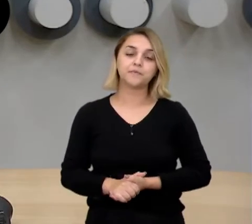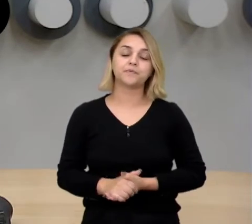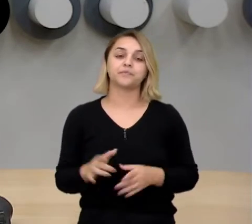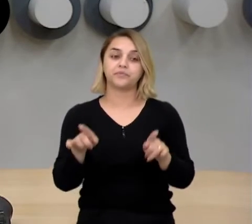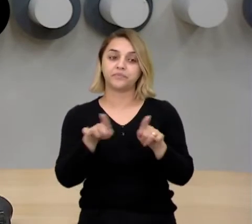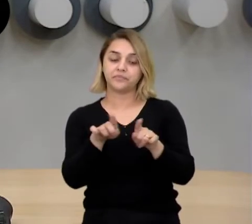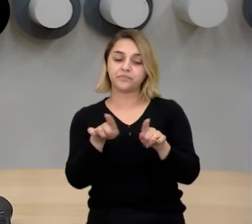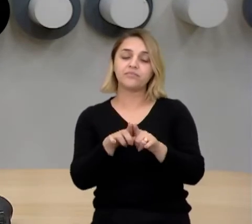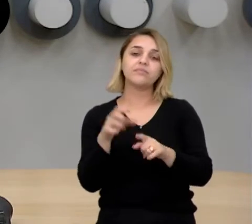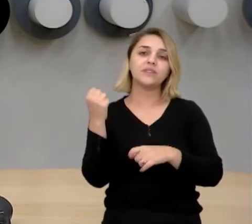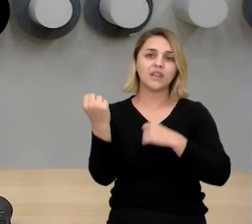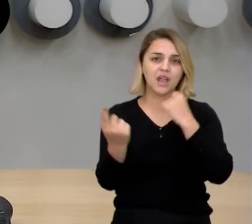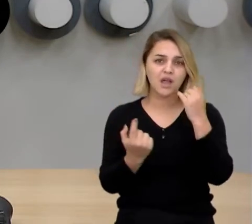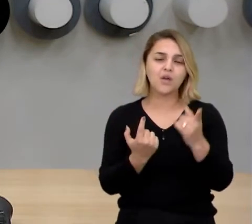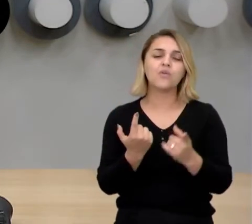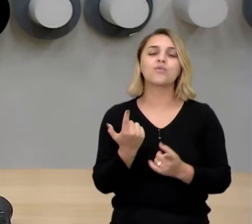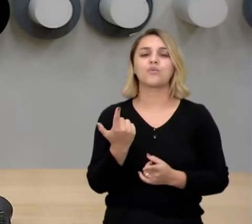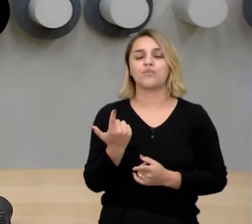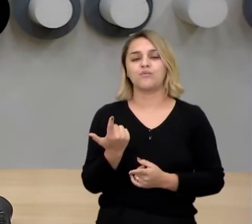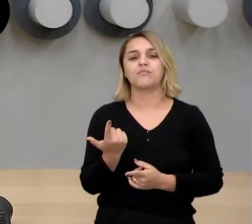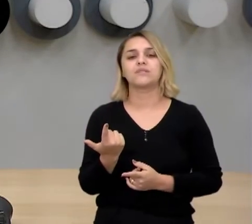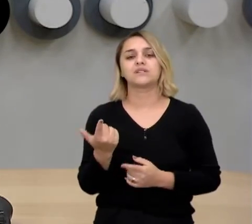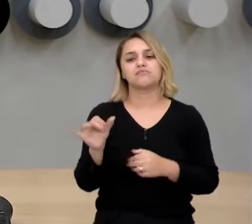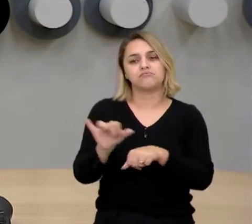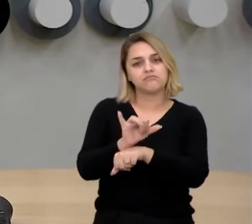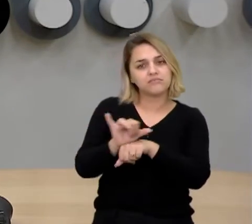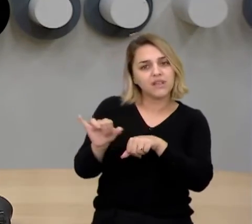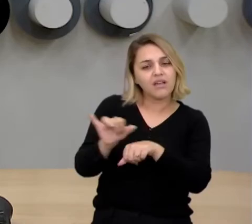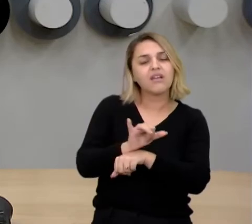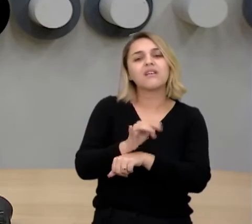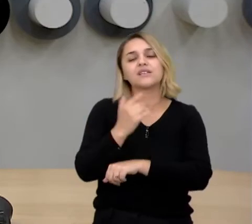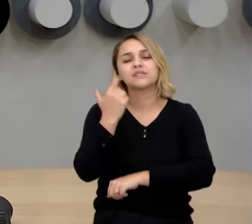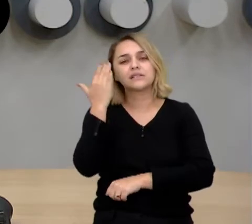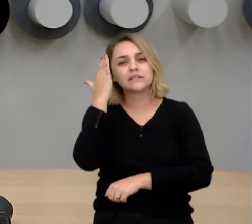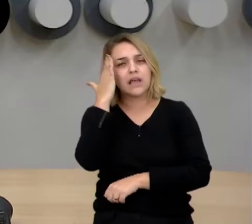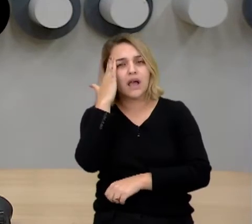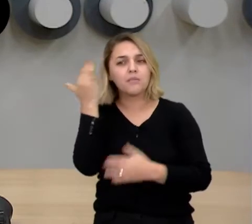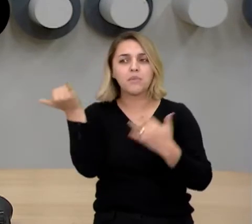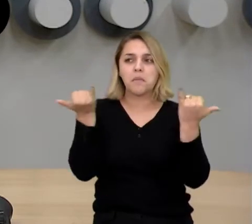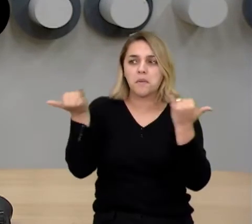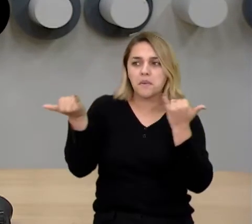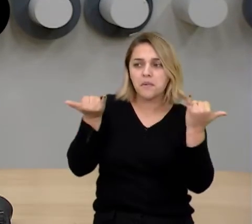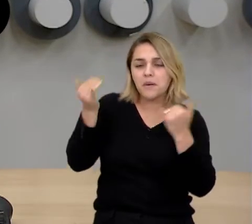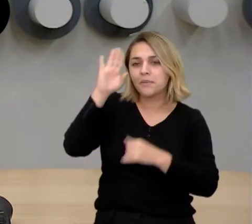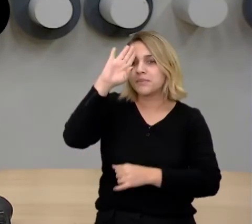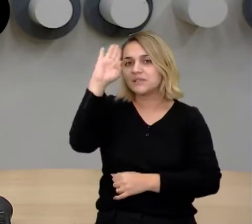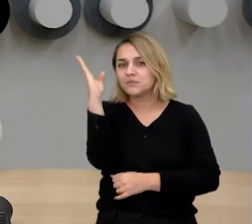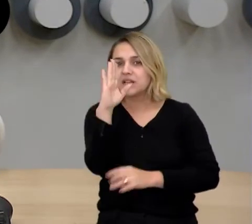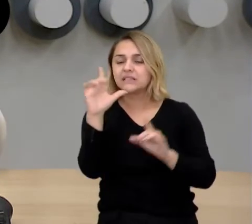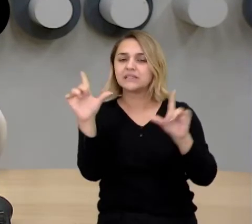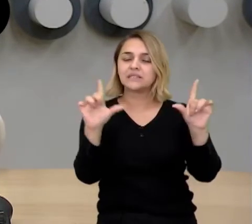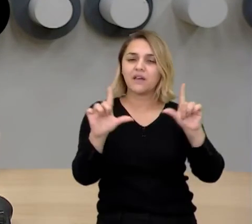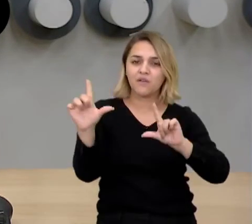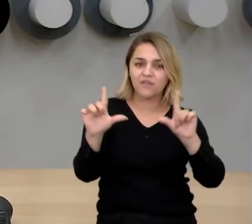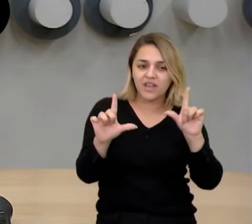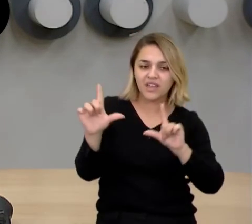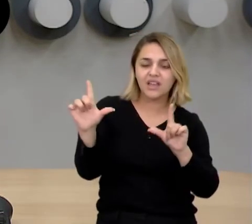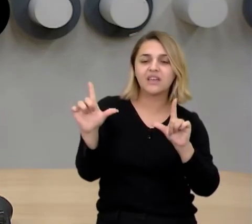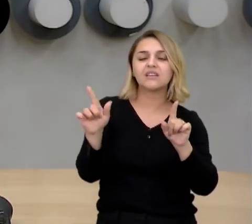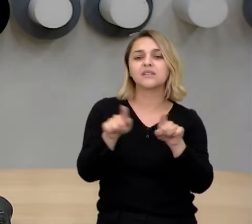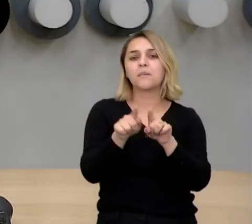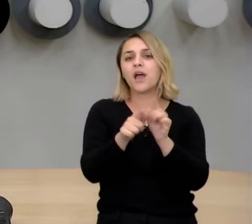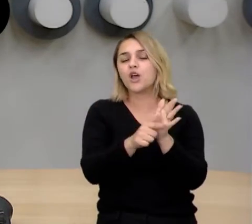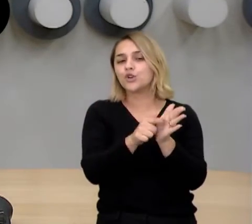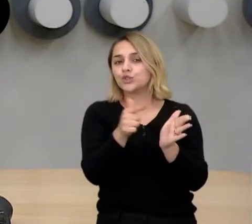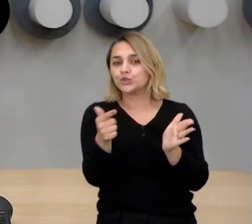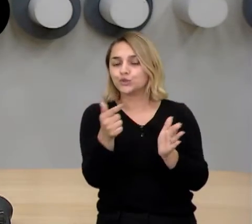medidas provisórias de que a gente ouve tanto falar, principalmente na televisão, nos jornais, né, são medidas que